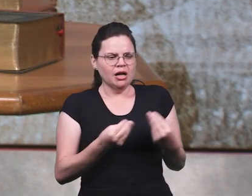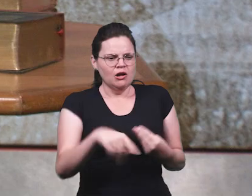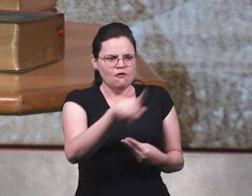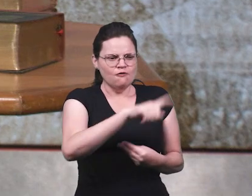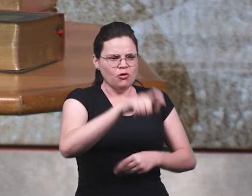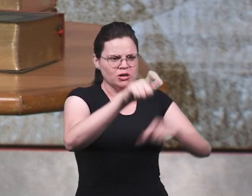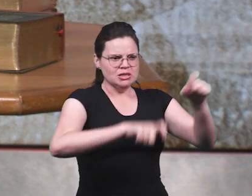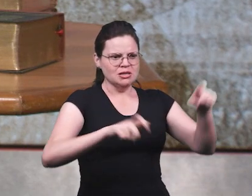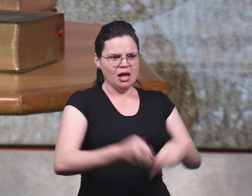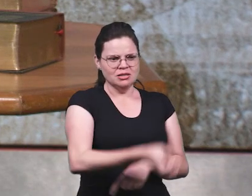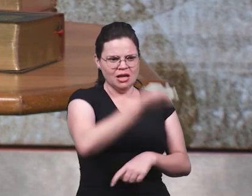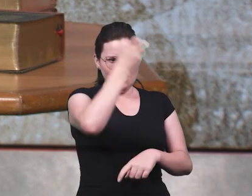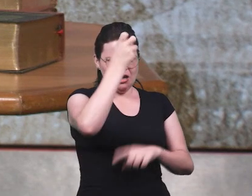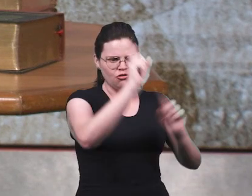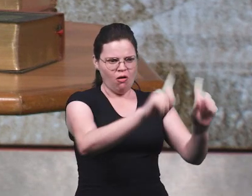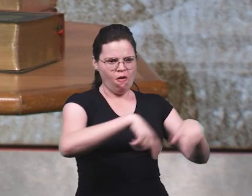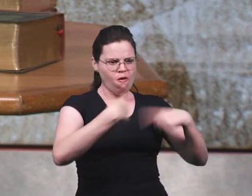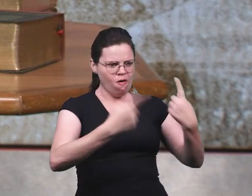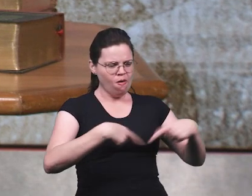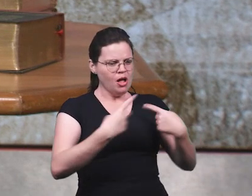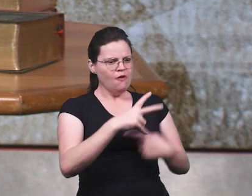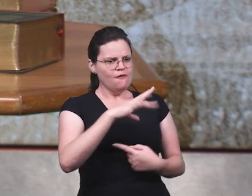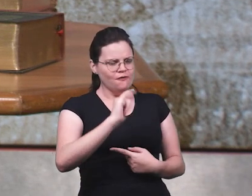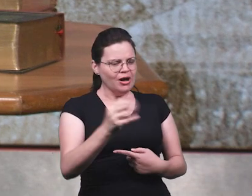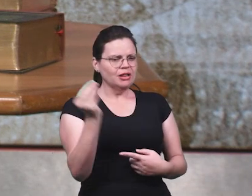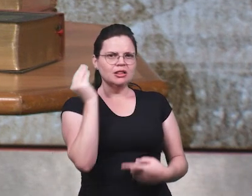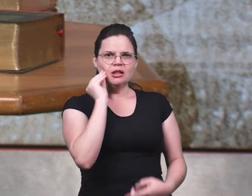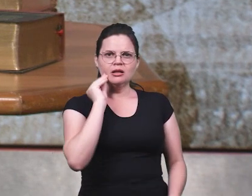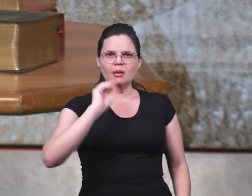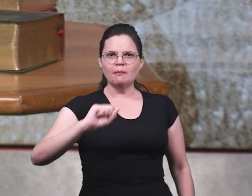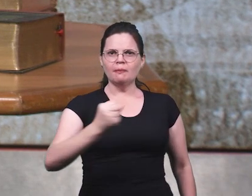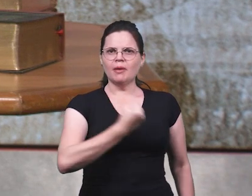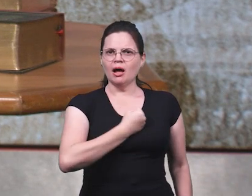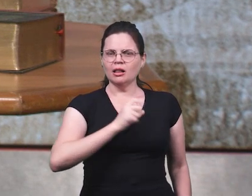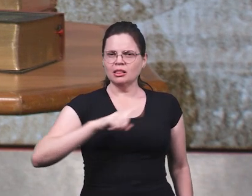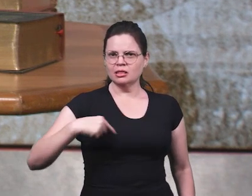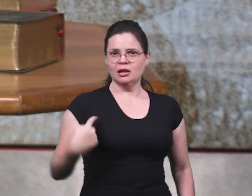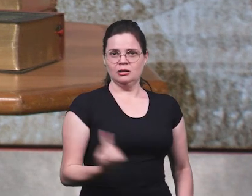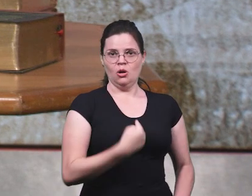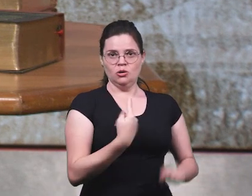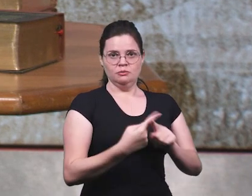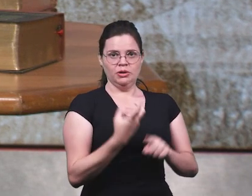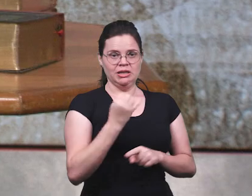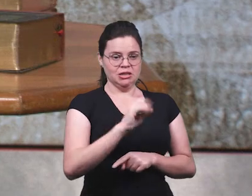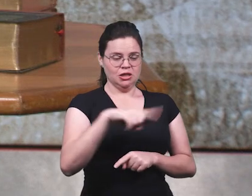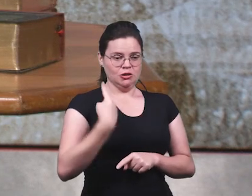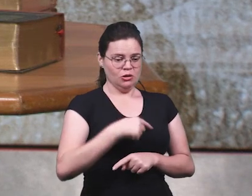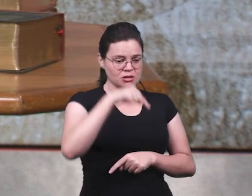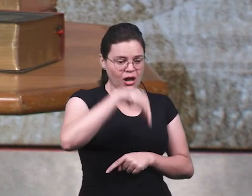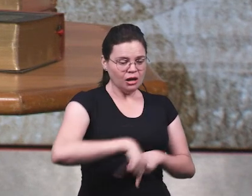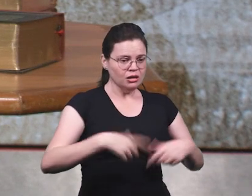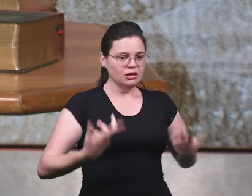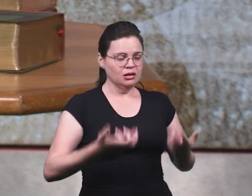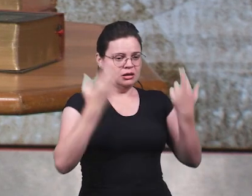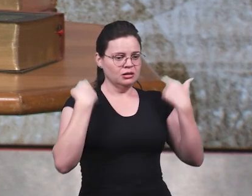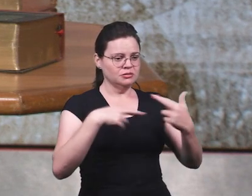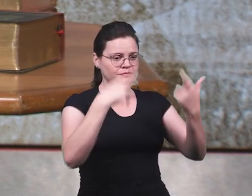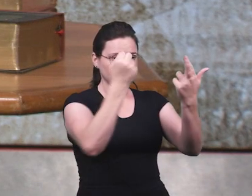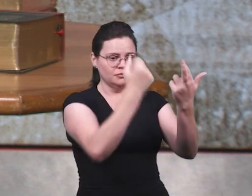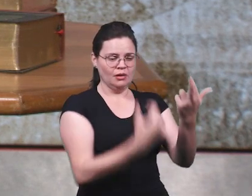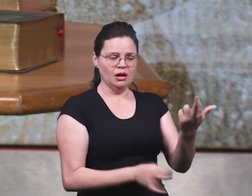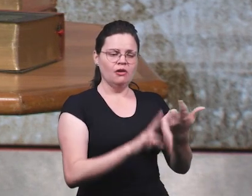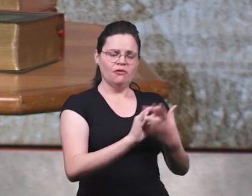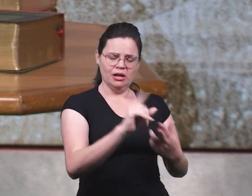dos egípcios? Eis que se sacrificássemos a abominação dos egípcios perante os seus